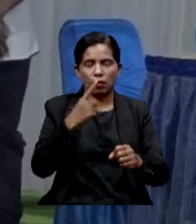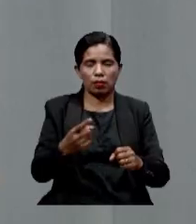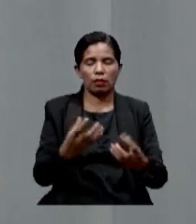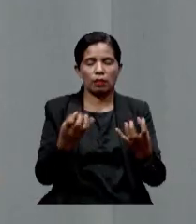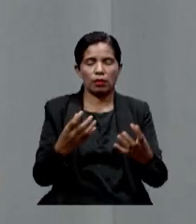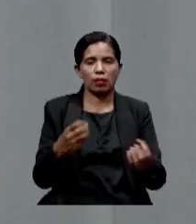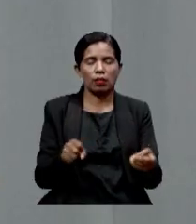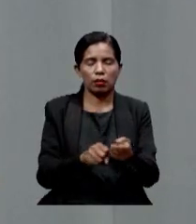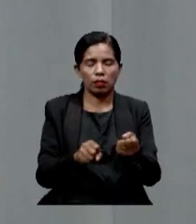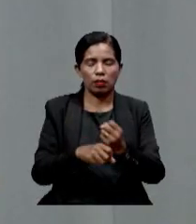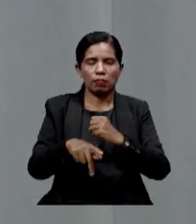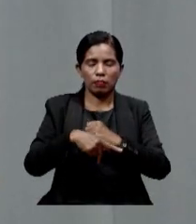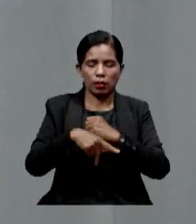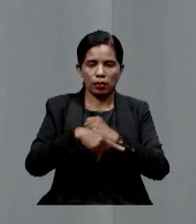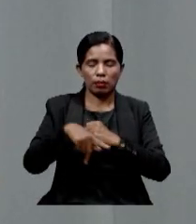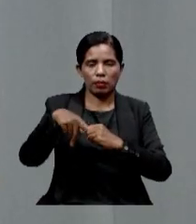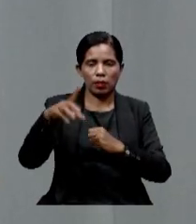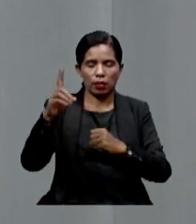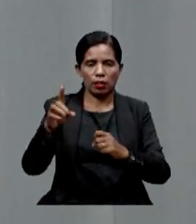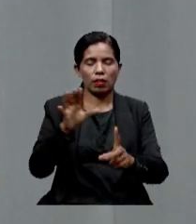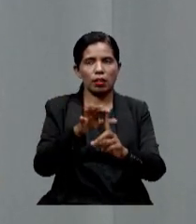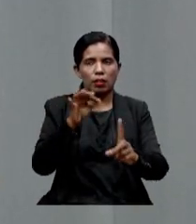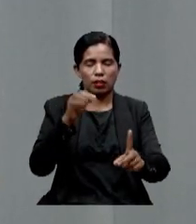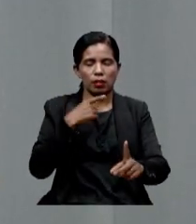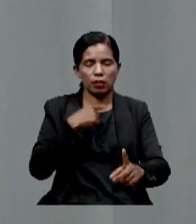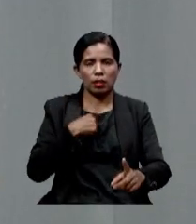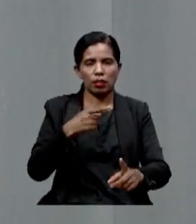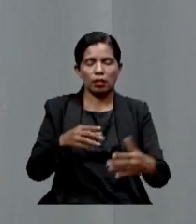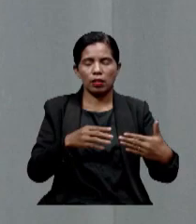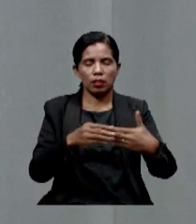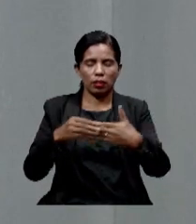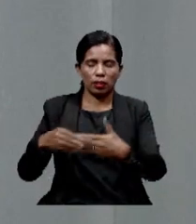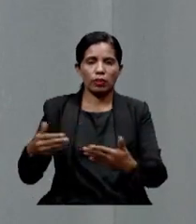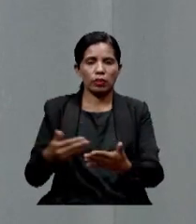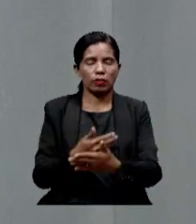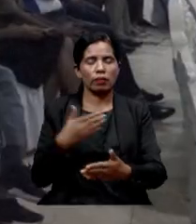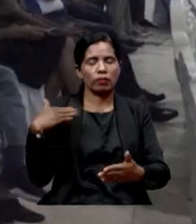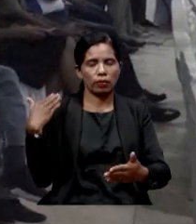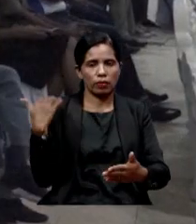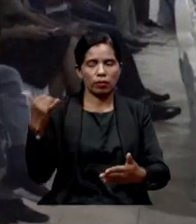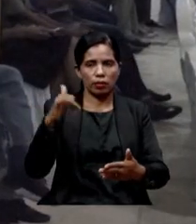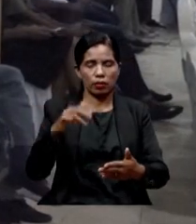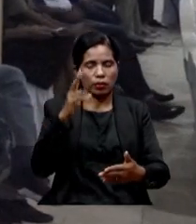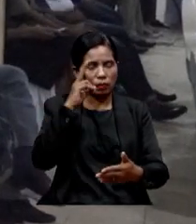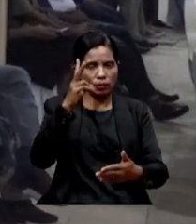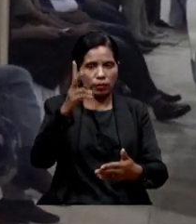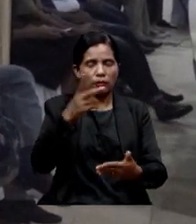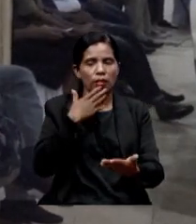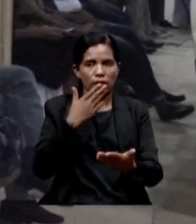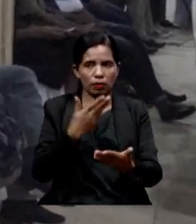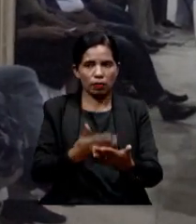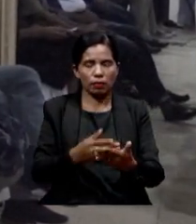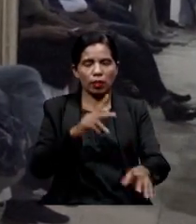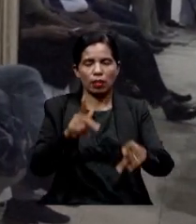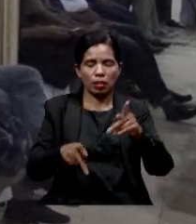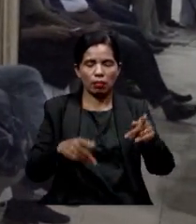barak ni apoio Partido Democrático iha eleição, tamba orgulho ho liderança geração Fonsira nebe iha visão missão claro ba